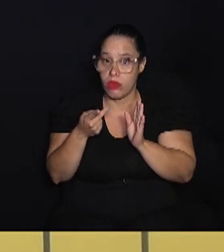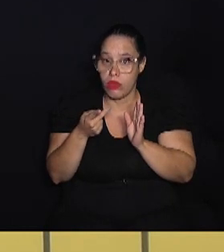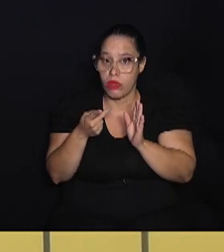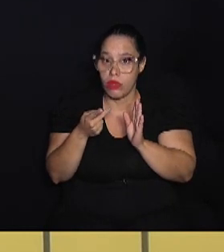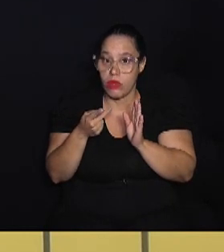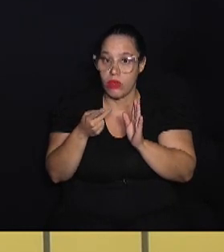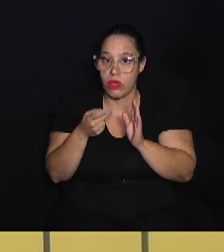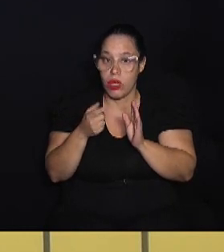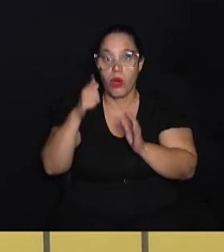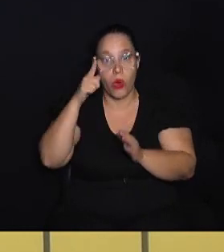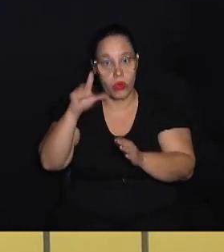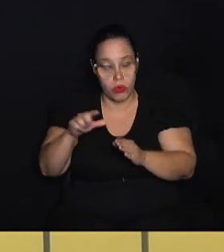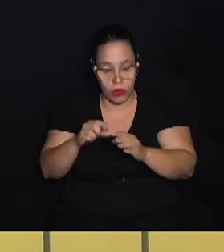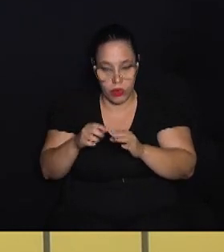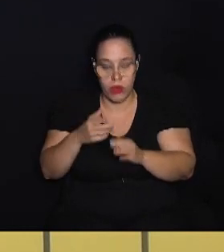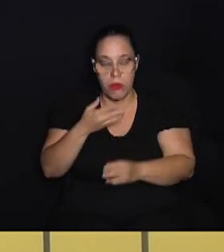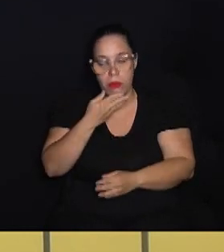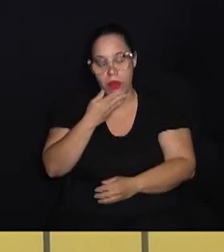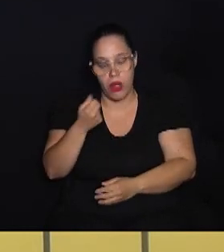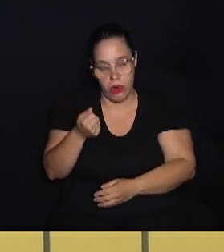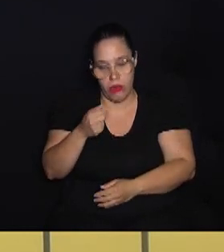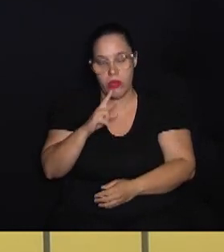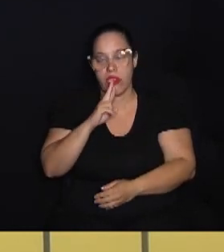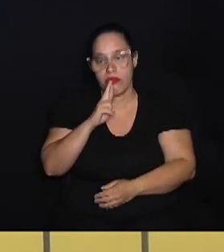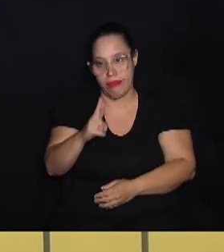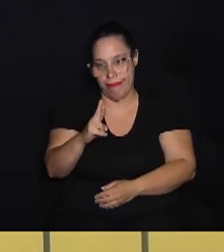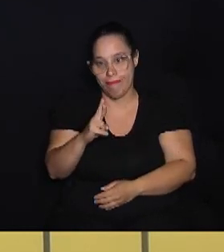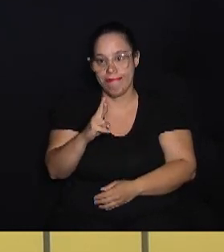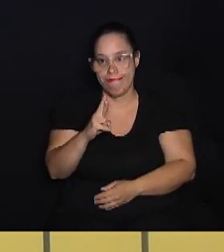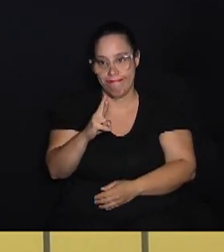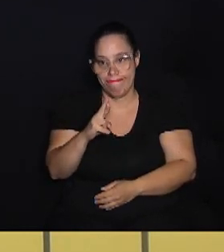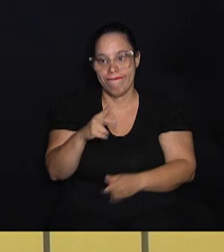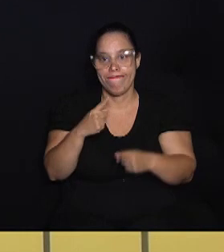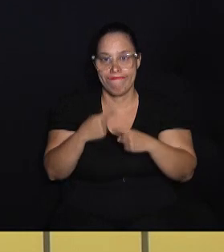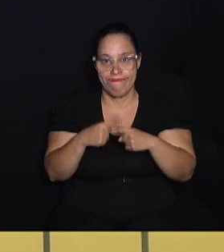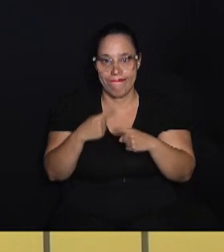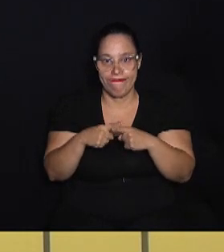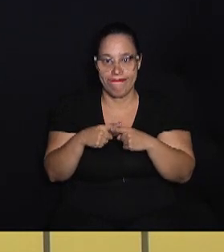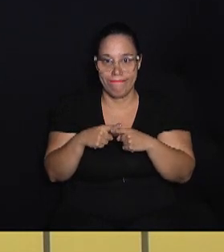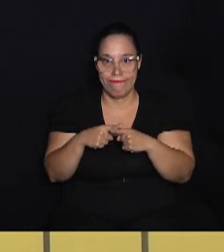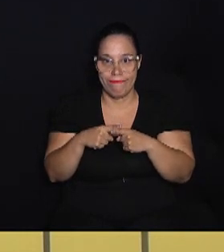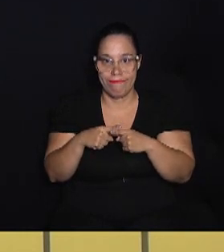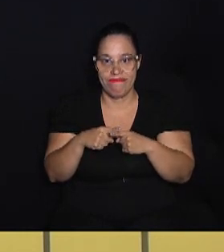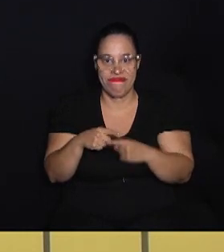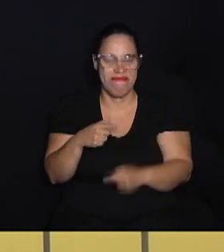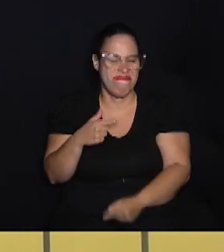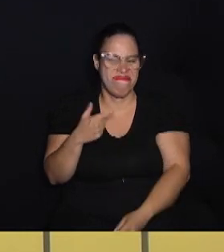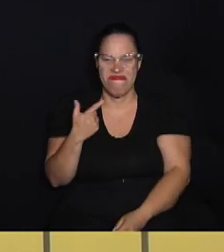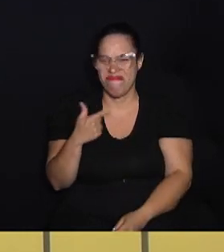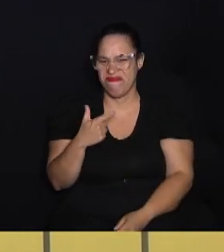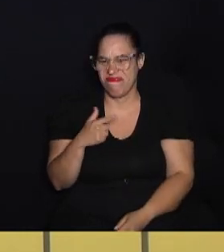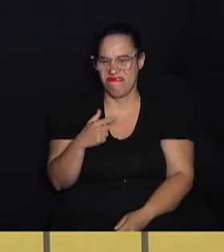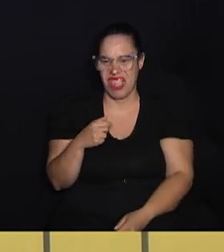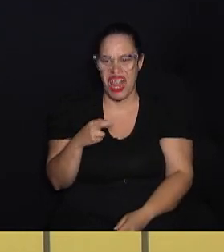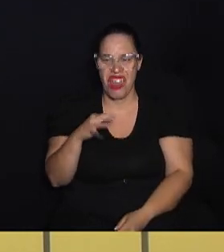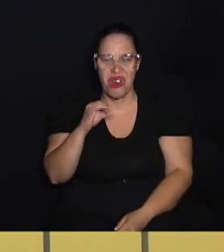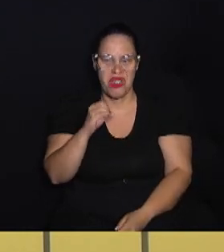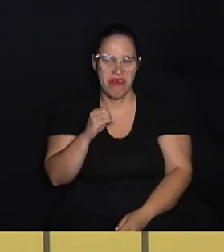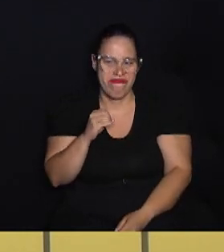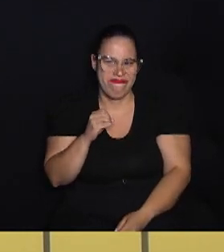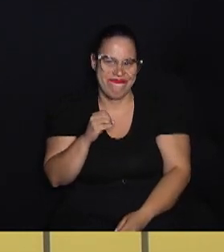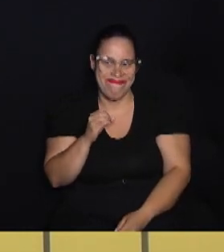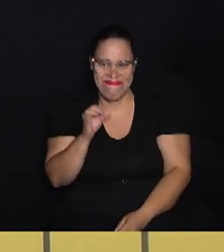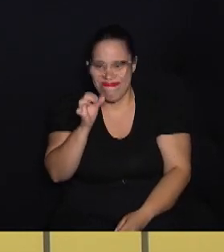a gente consegue maiores resultados, né? Porque senão eu acho que tem pouco efeito. Né?